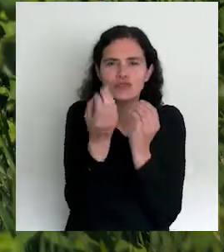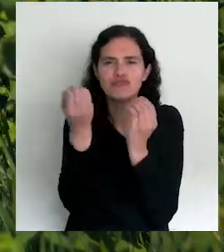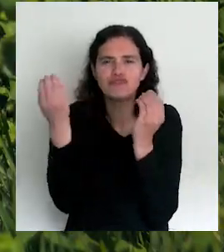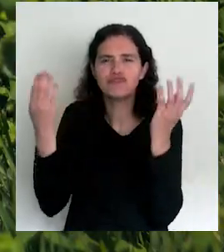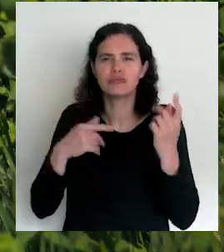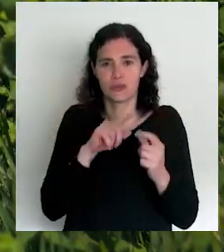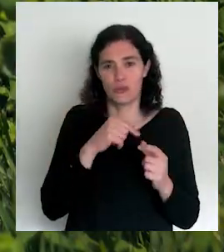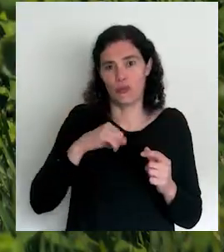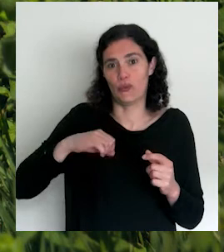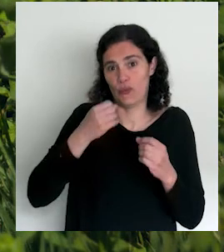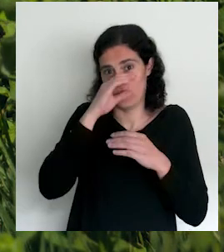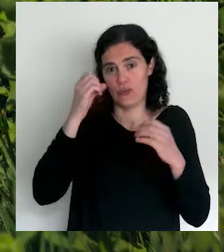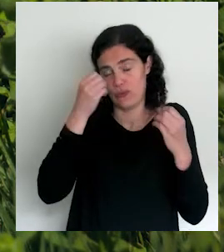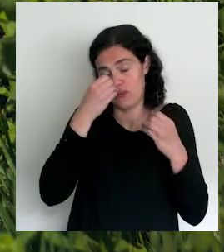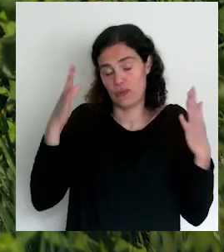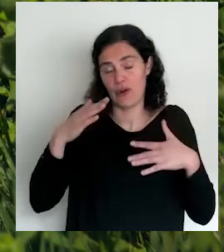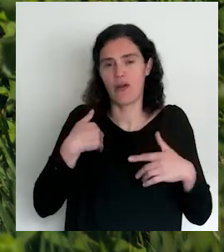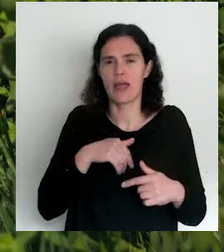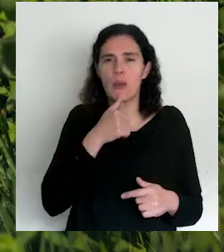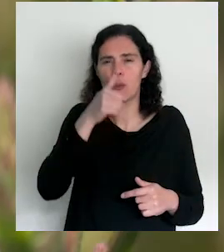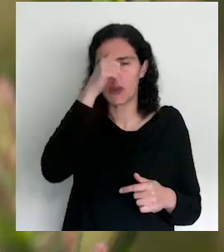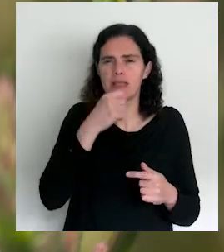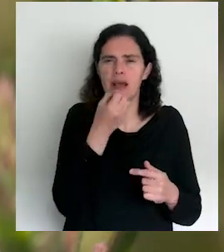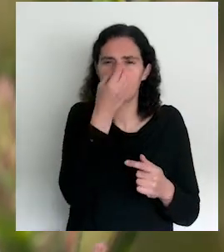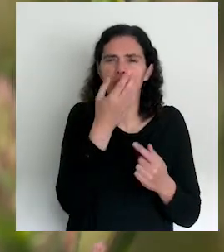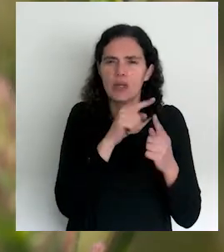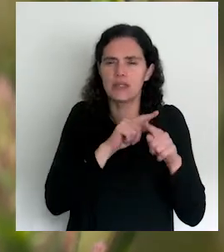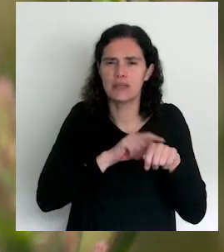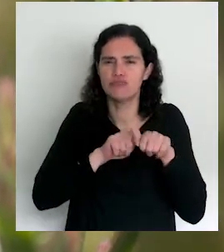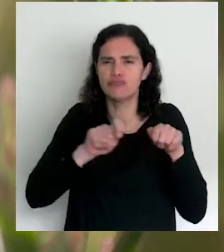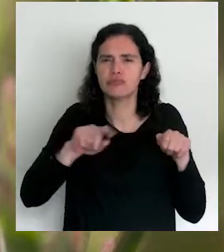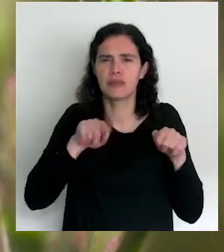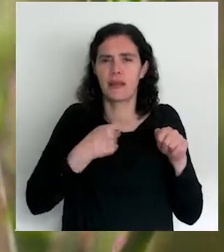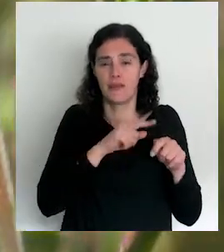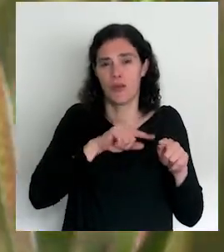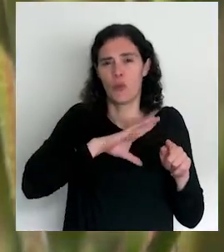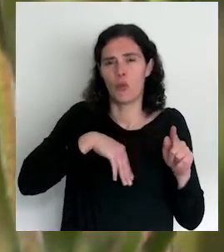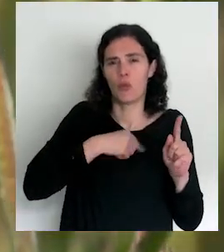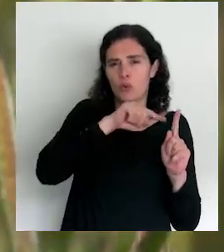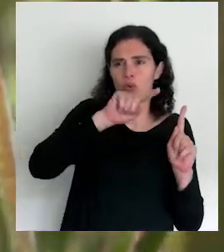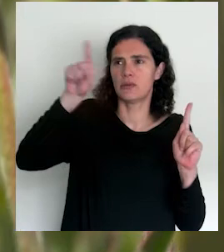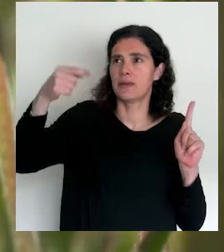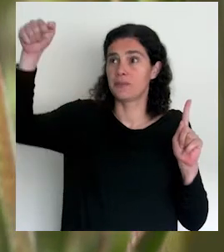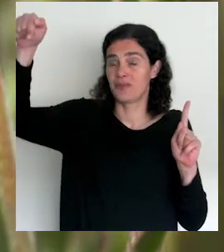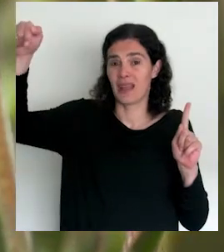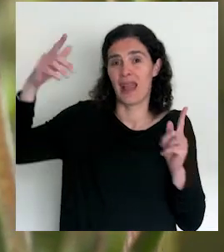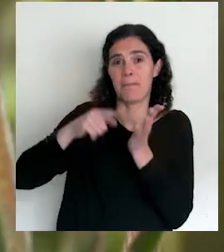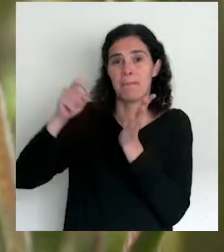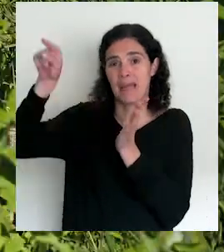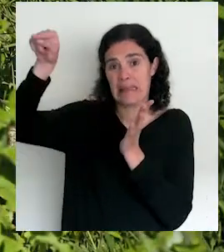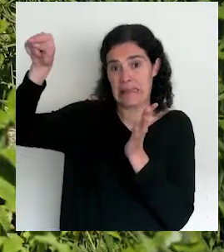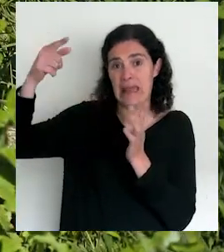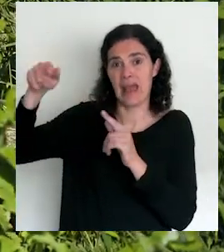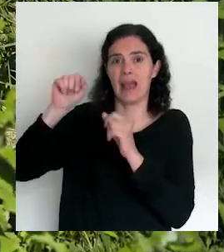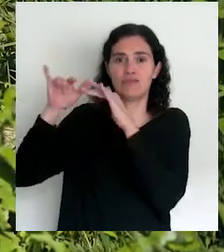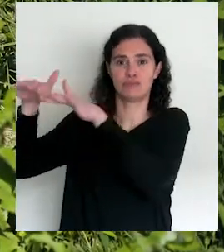verão, uma planta com uma flor cor-de-rosa e com uma floração muito longa, que por ser ornamental foi levada para outros lados do mundo, como os Estados Unidos, onde se tornou